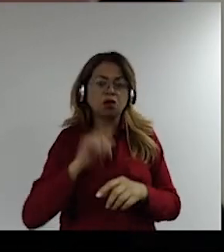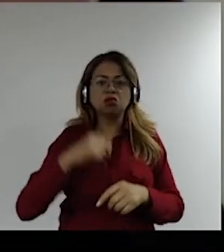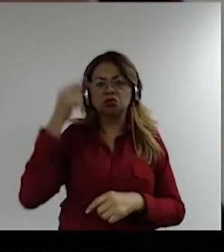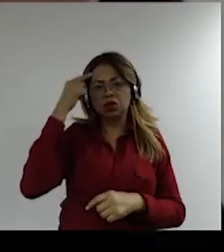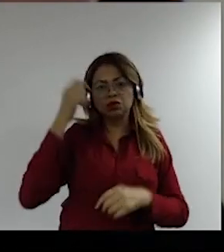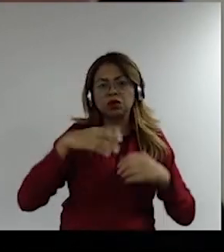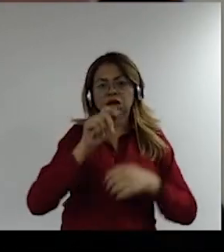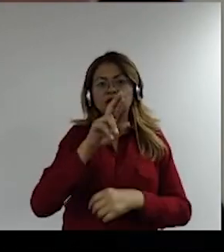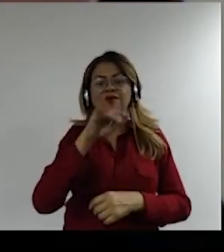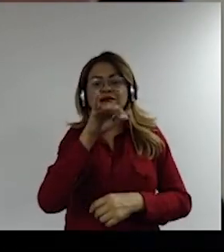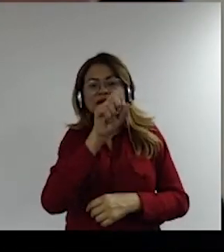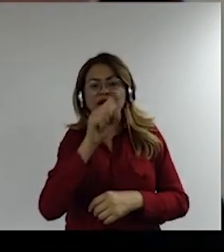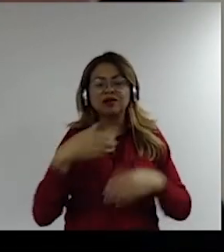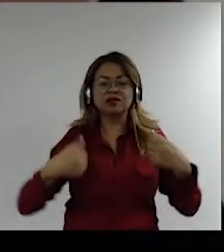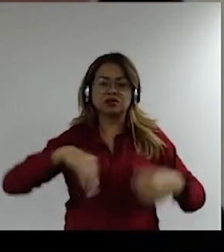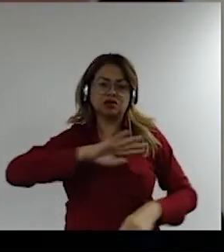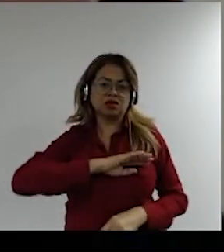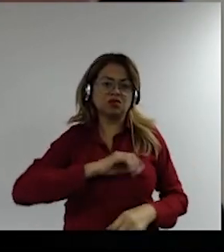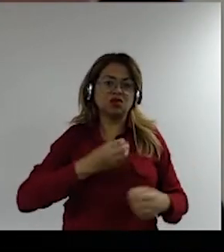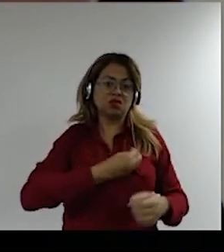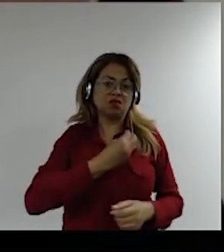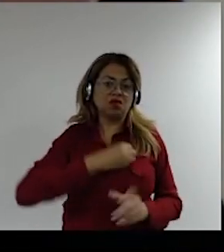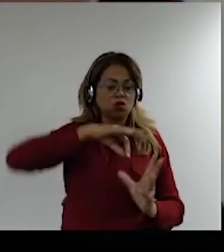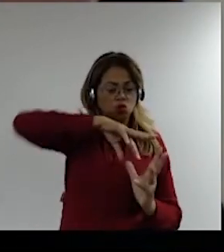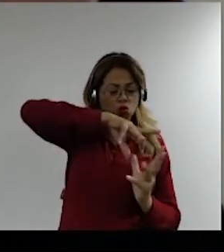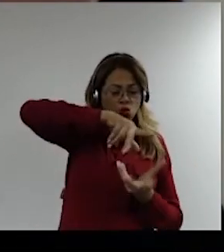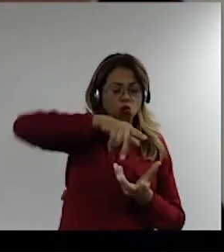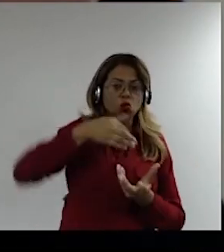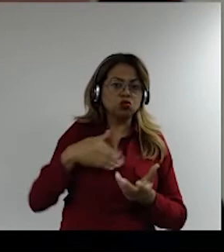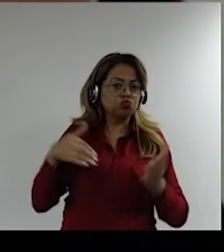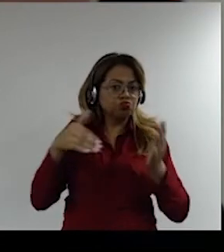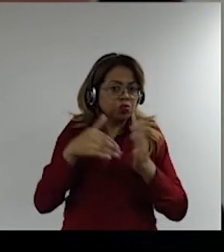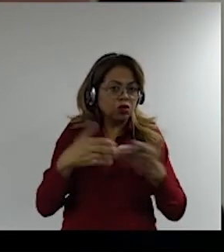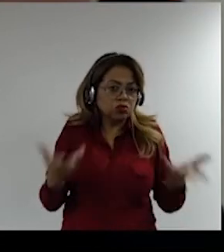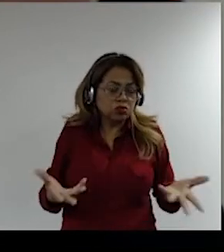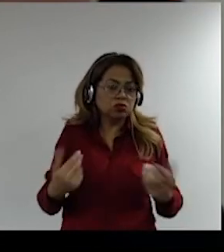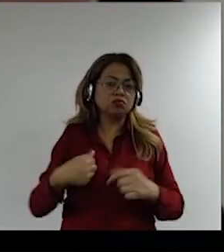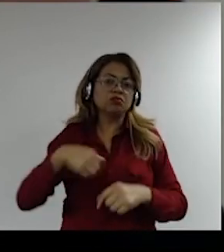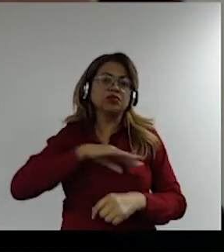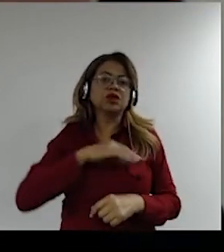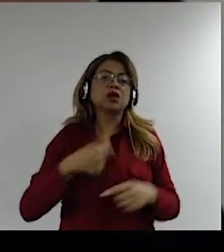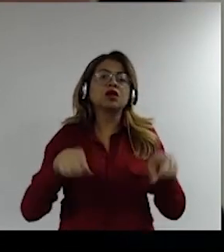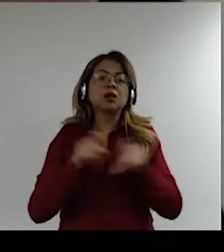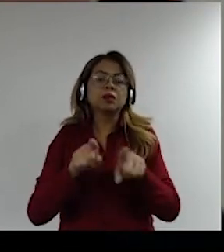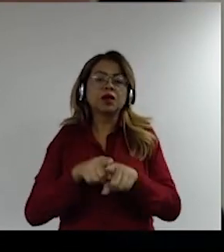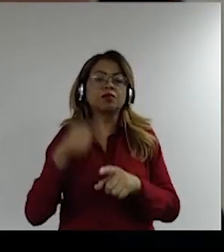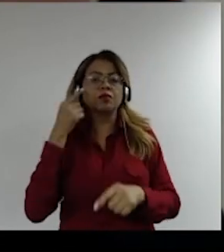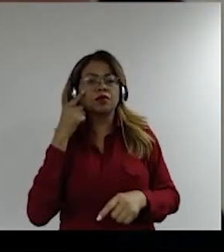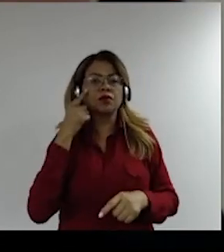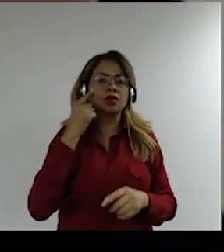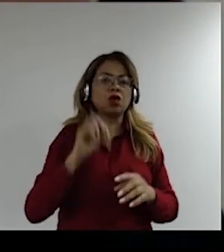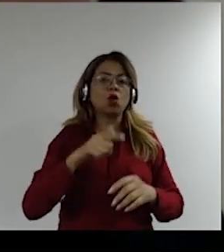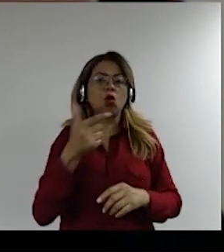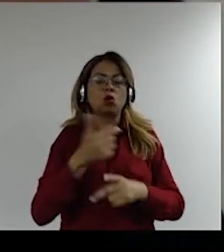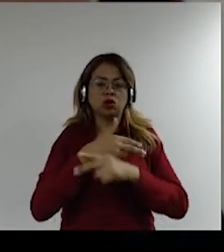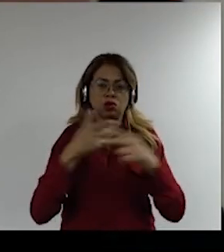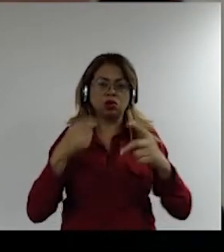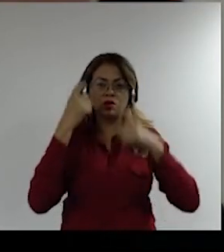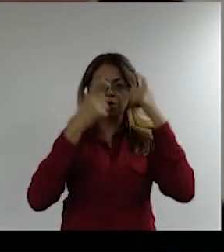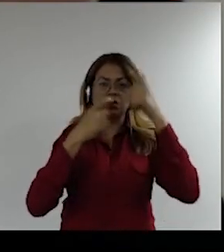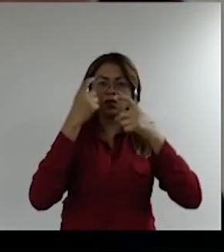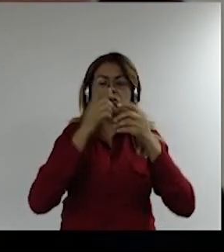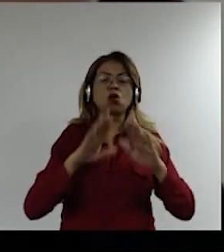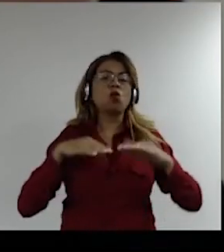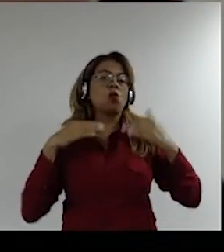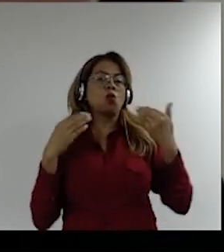estamos vivenciando em todo o mundo. E isso nos traz uma outra situação preocupante. Qual que